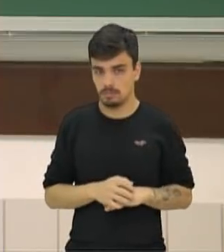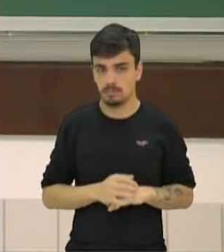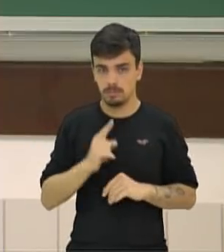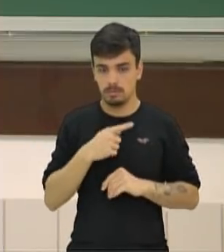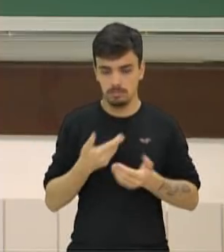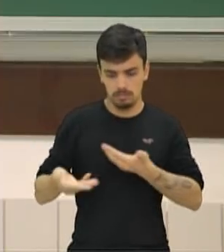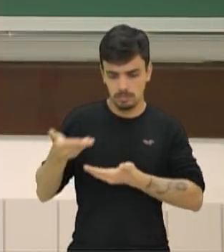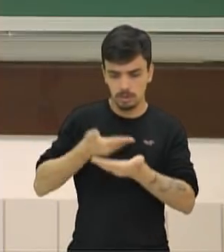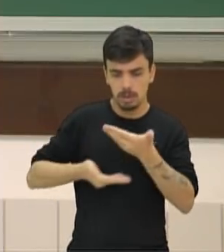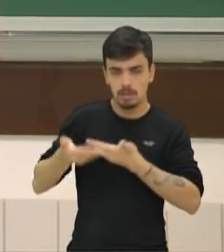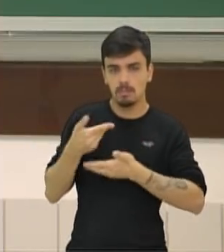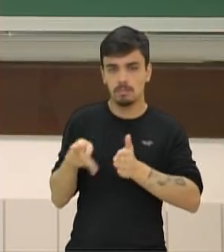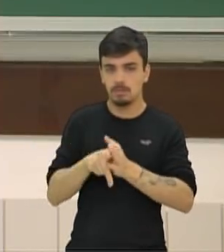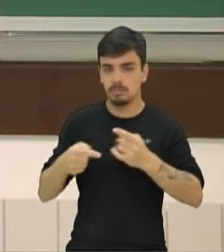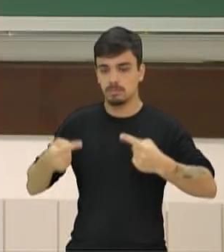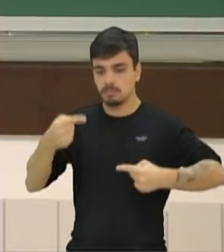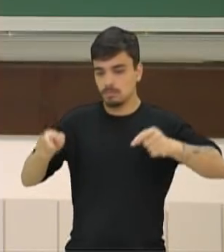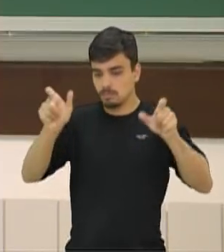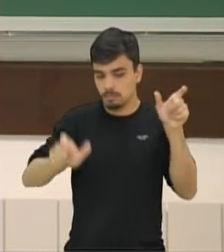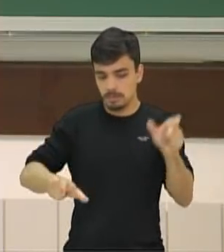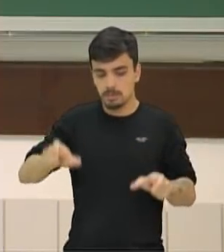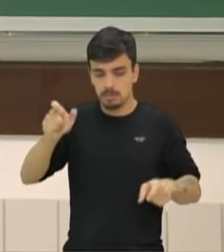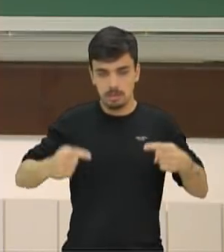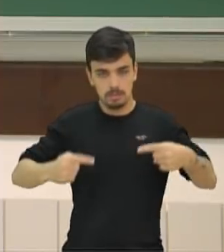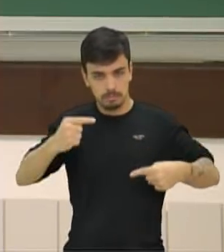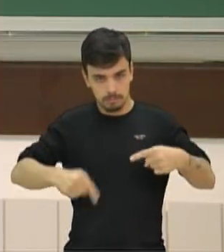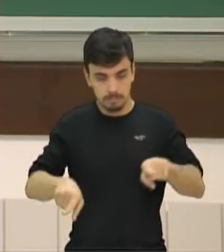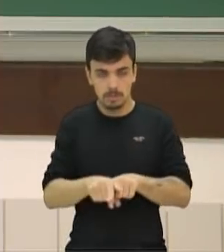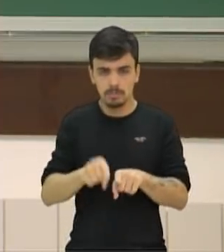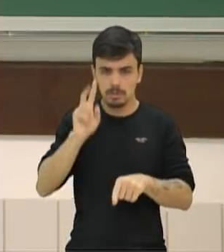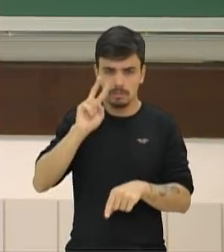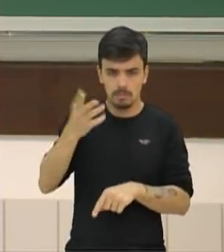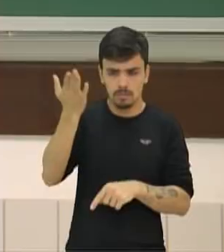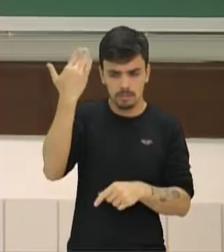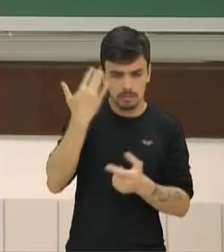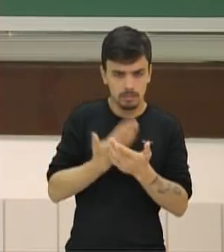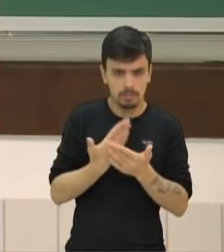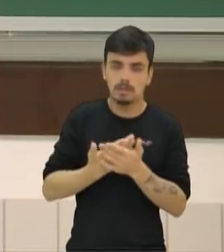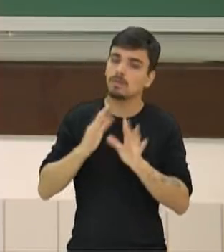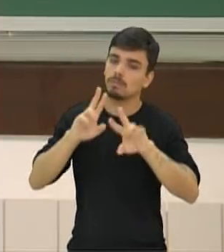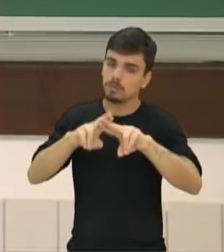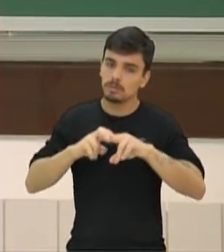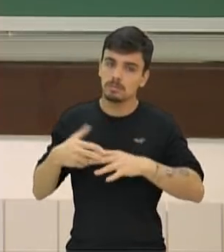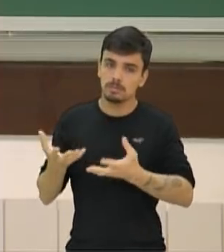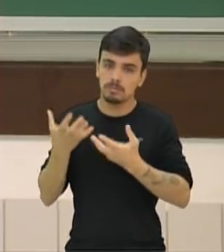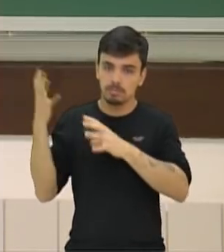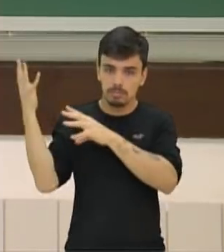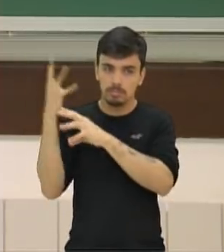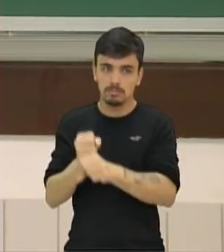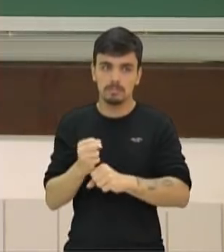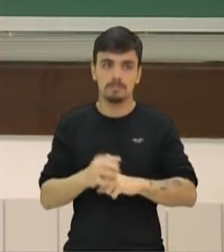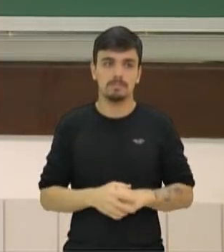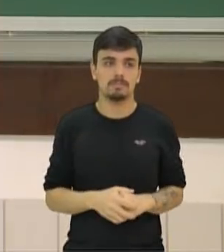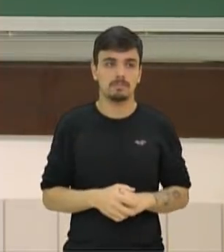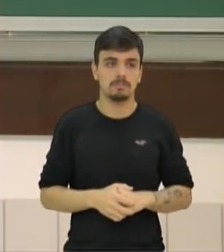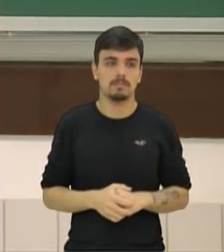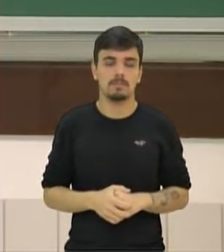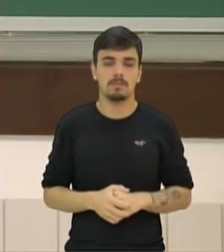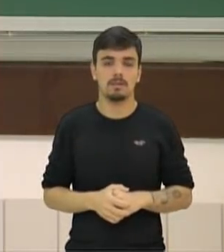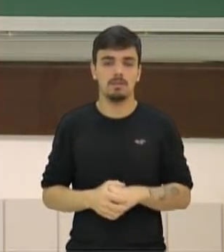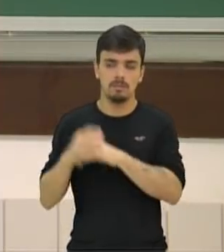das personagens. A gente já viu isso em outra aula, né? Sobre o texto dramático, mas a prof quis relembrar.